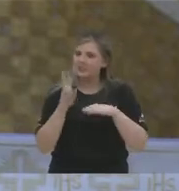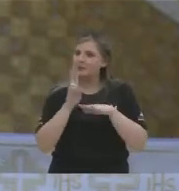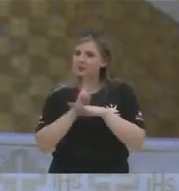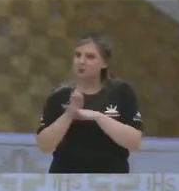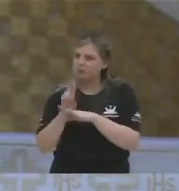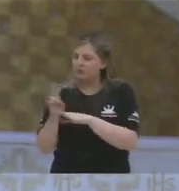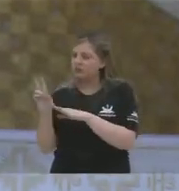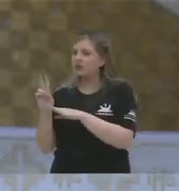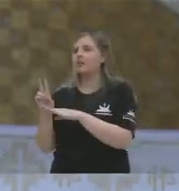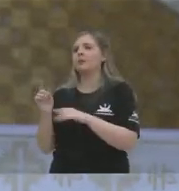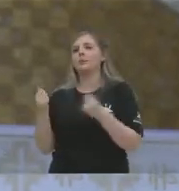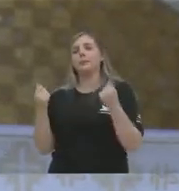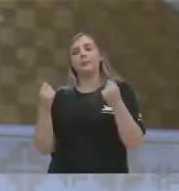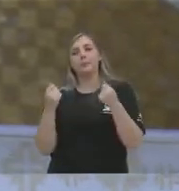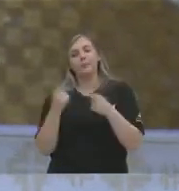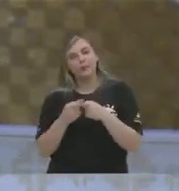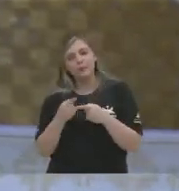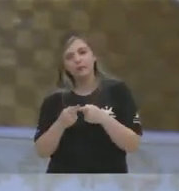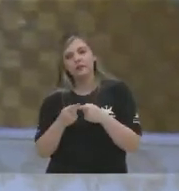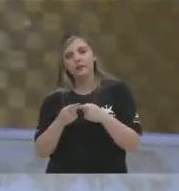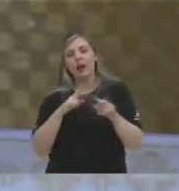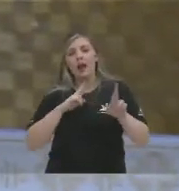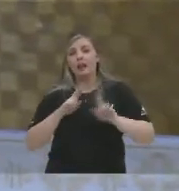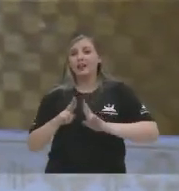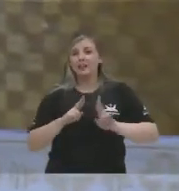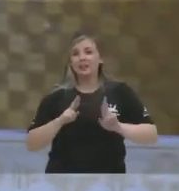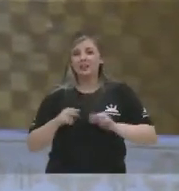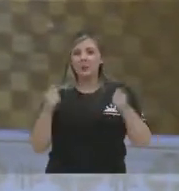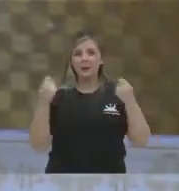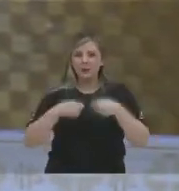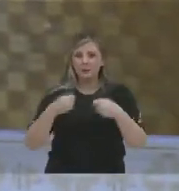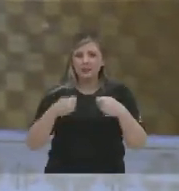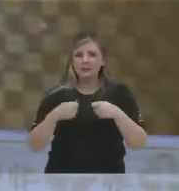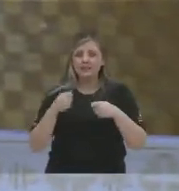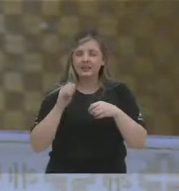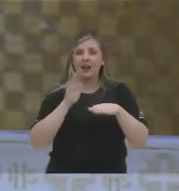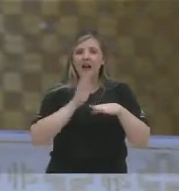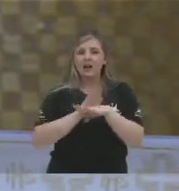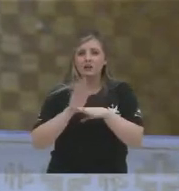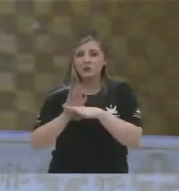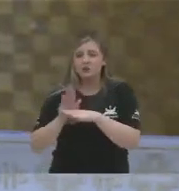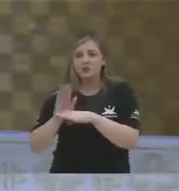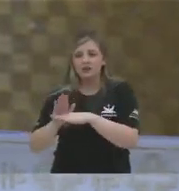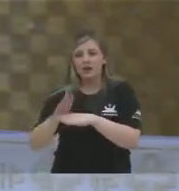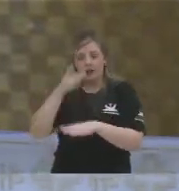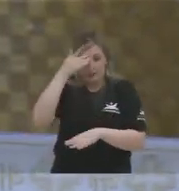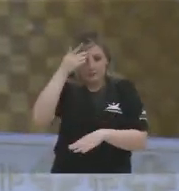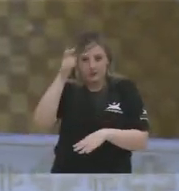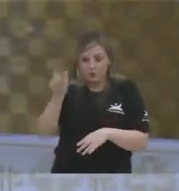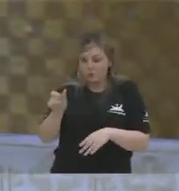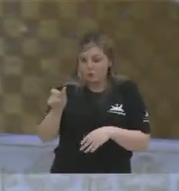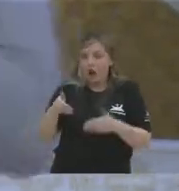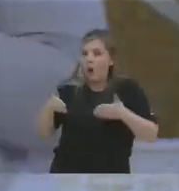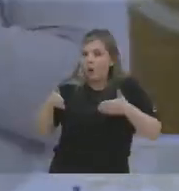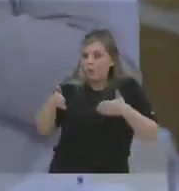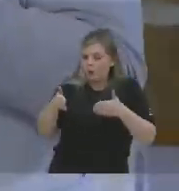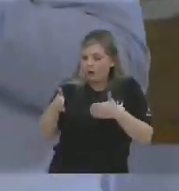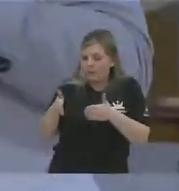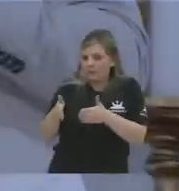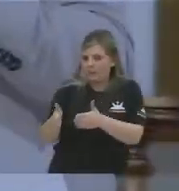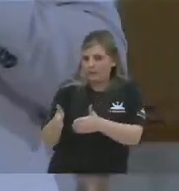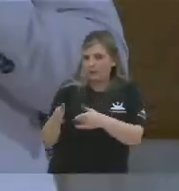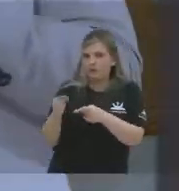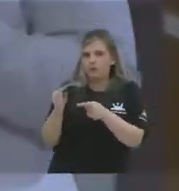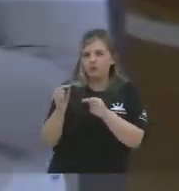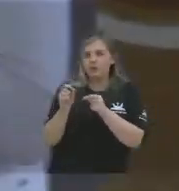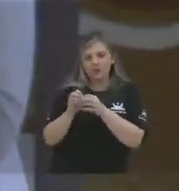porque a religião, ela precisa ajudar a pessoa a fazer o caminho. Então,